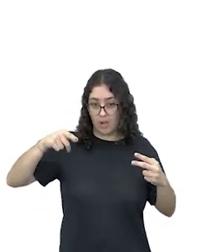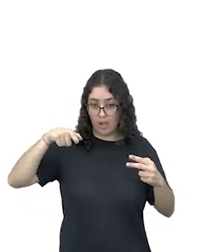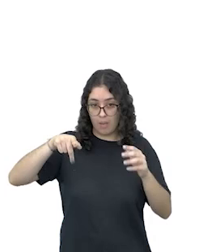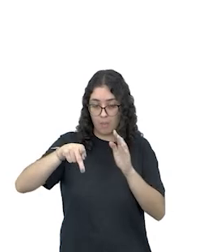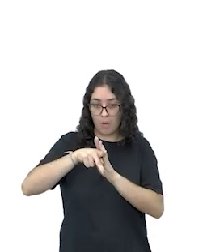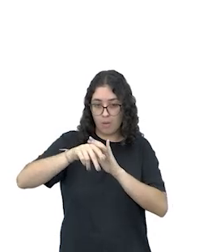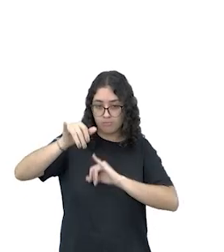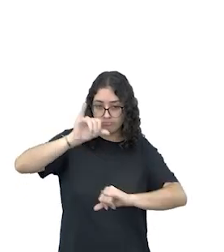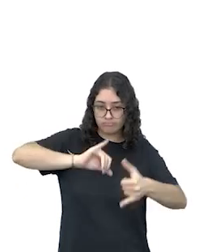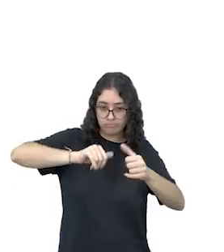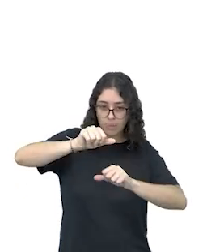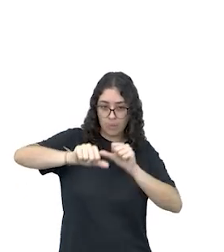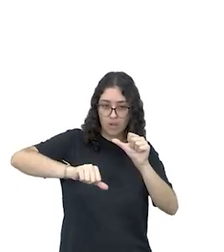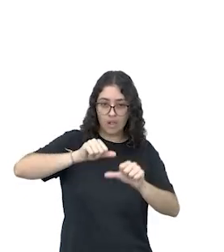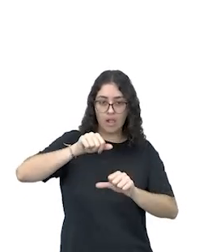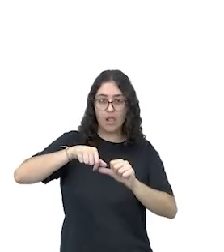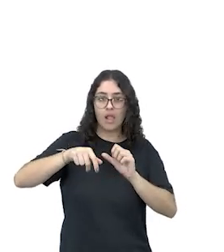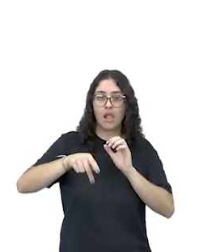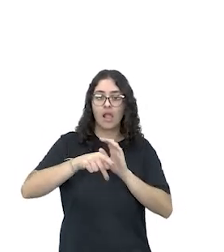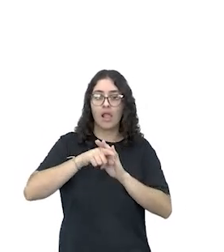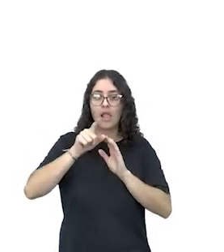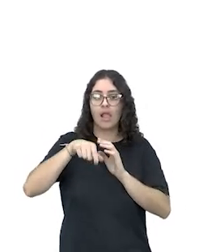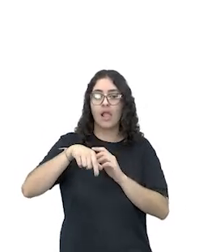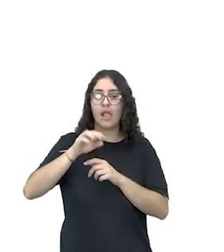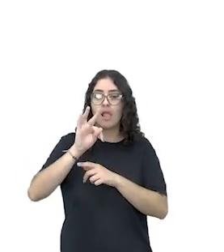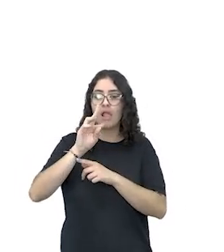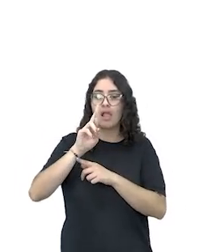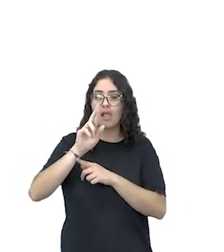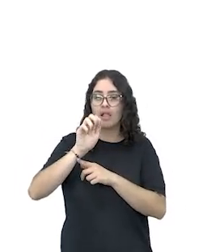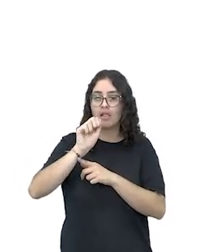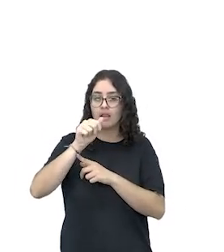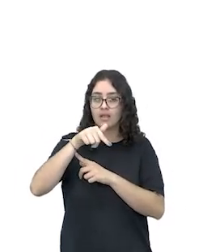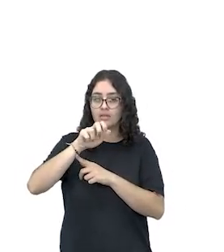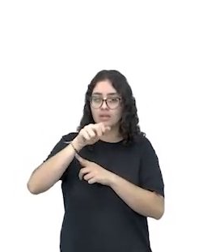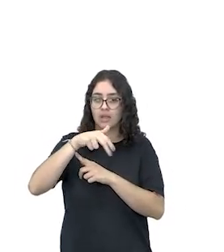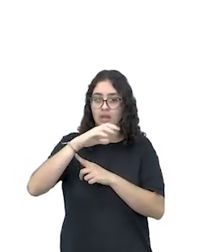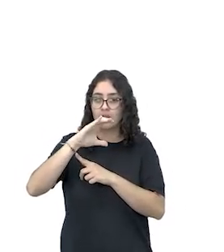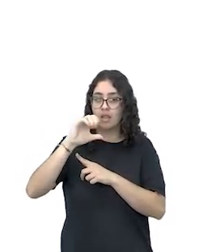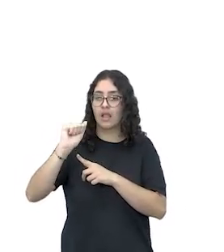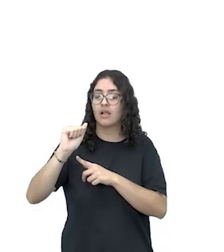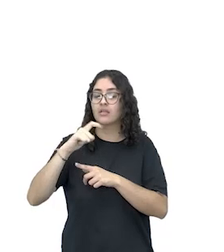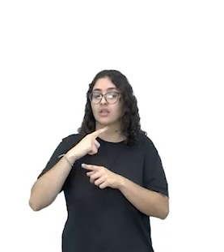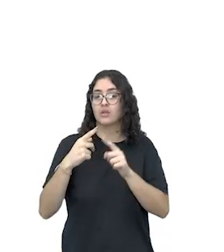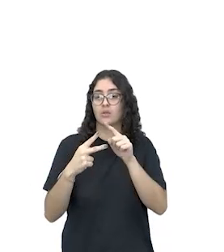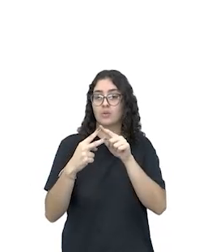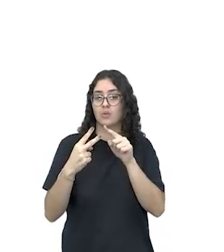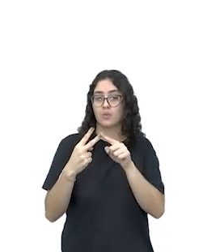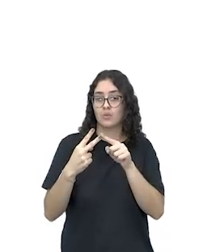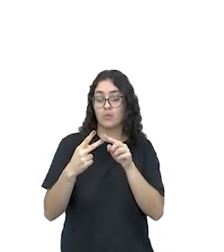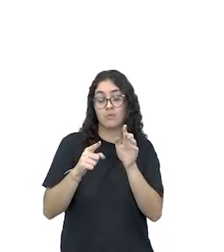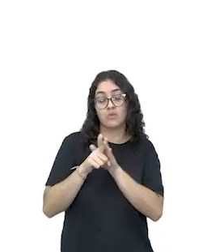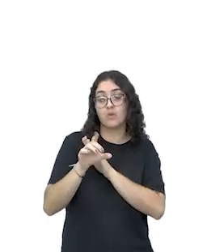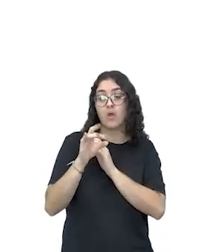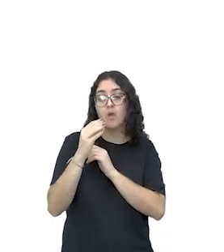modificada, citada no vídeo, é considerada transgênica? Aí tem duas perguntinhas aí que vocês podem responder, só para